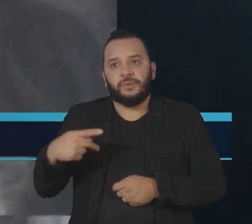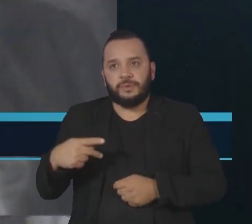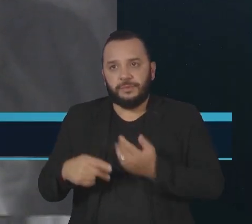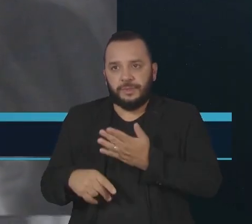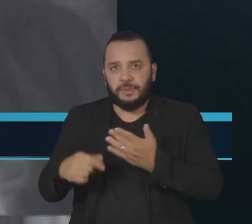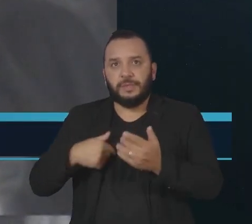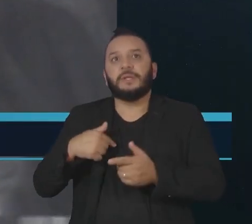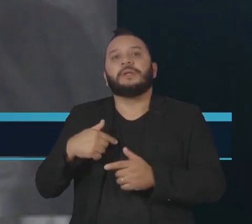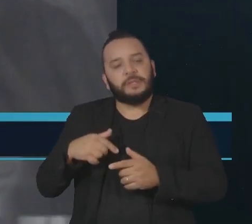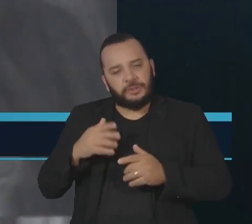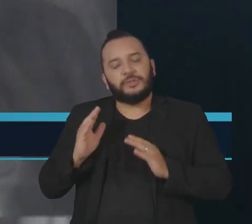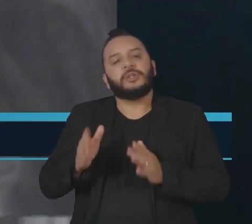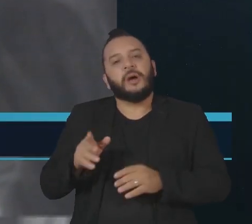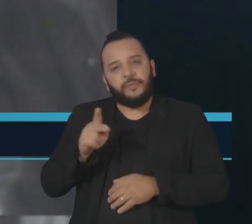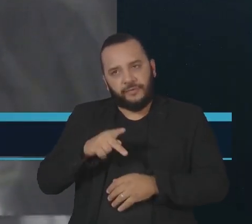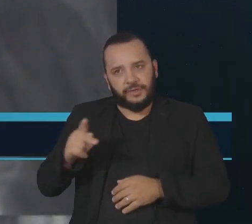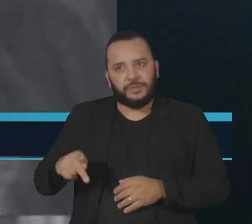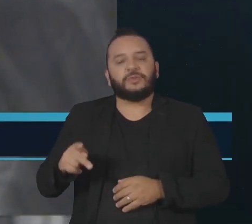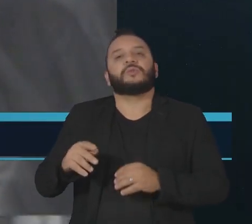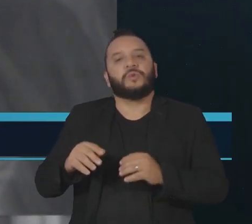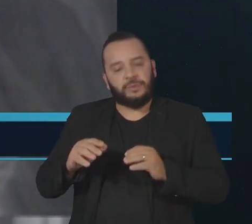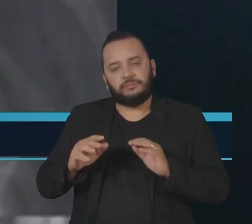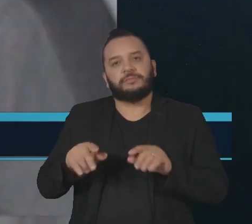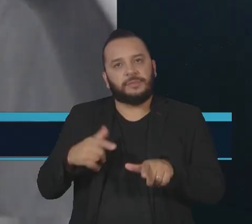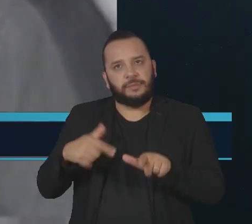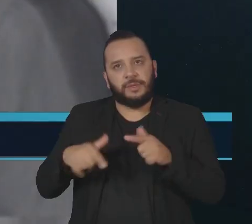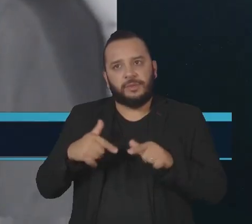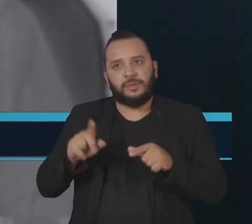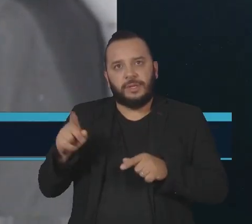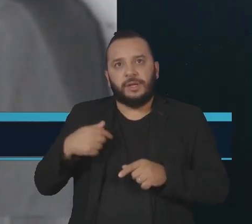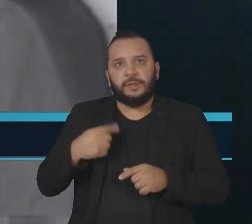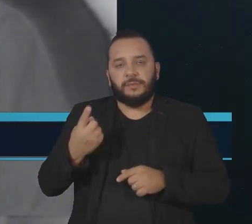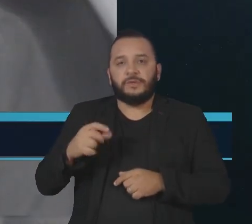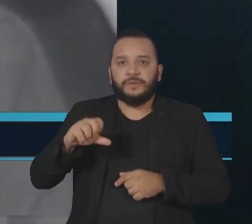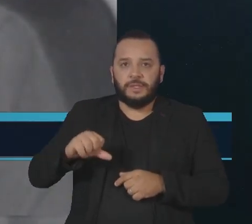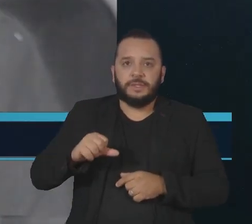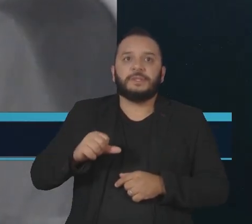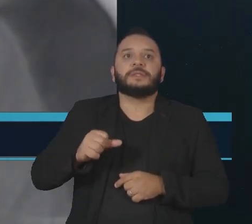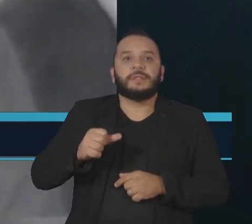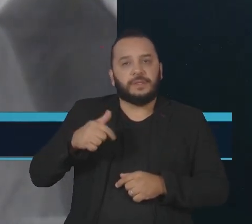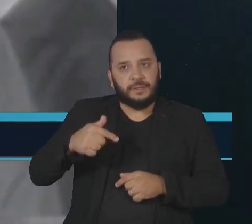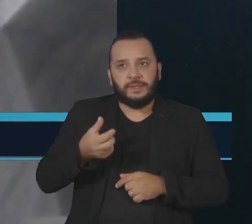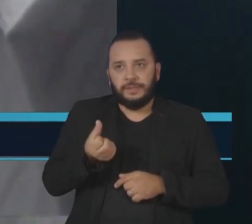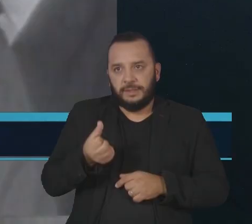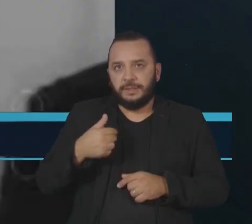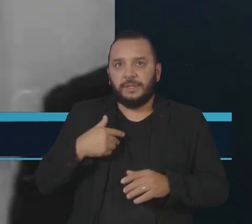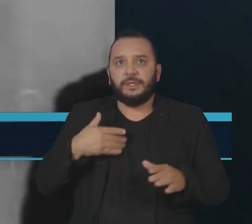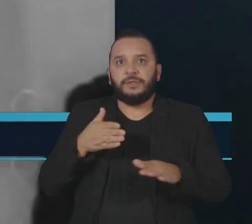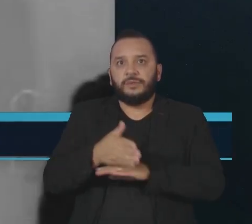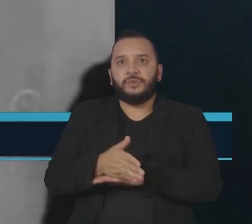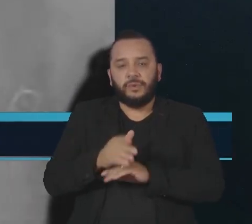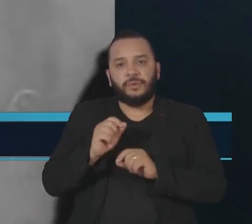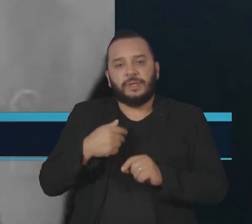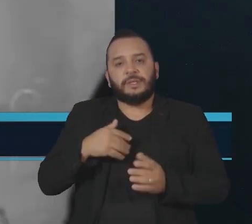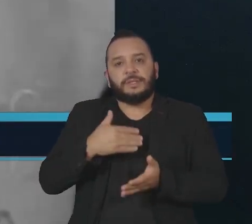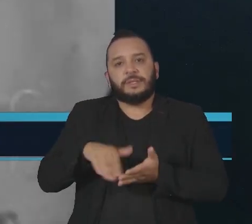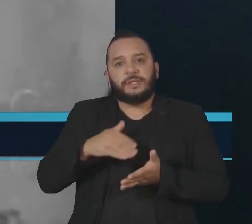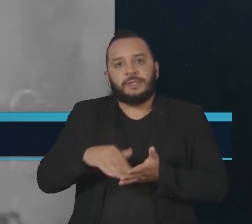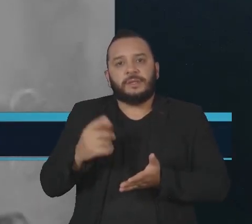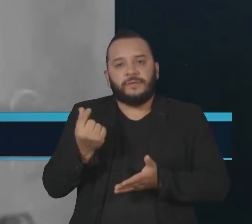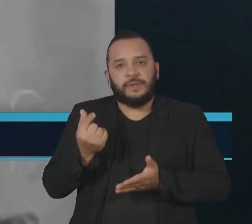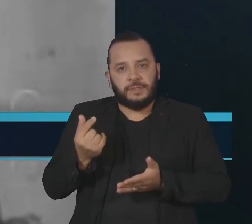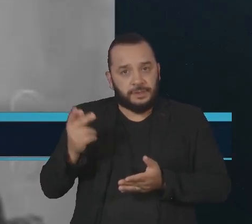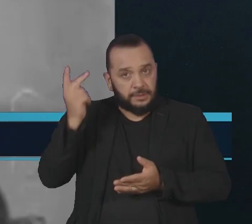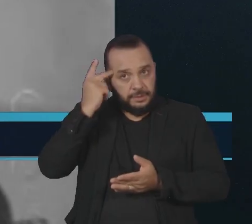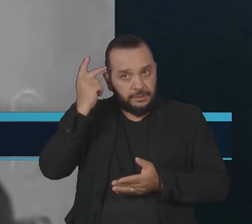carreira acadêmica. Em 66, já durante o regime militar, assumiu a Secretaria da Fazenda de São Paulo. No